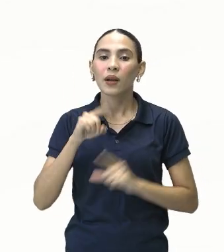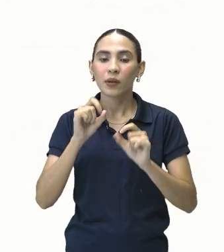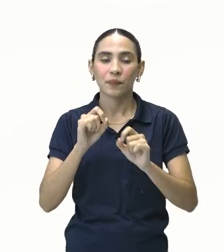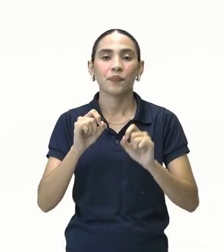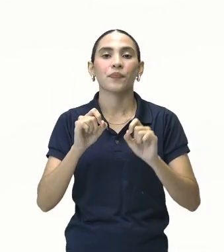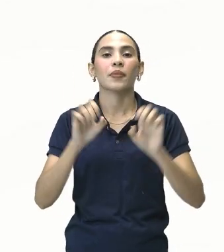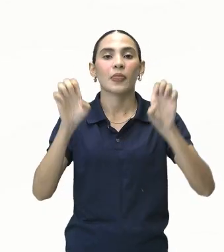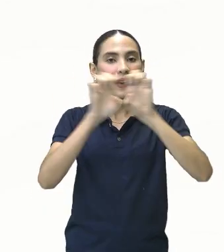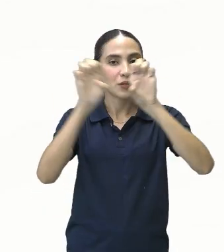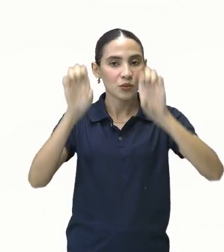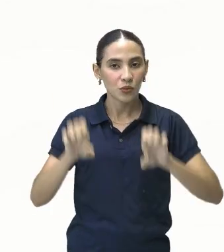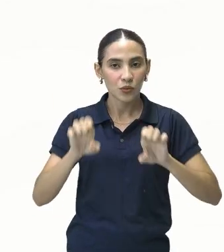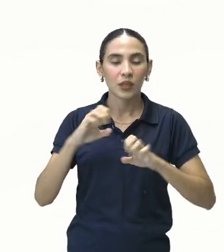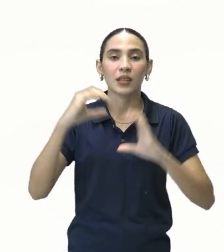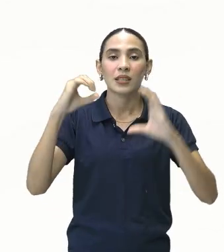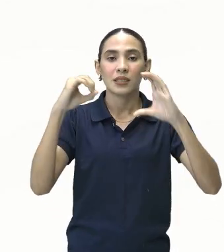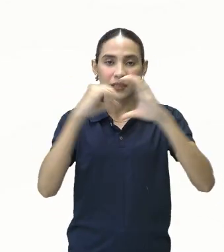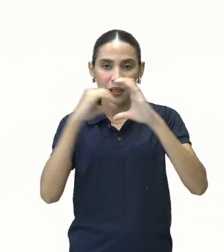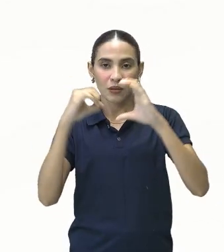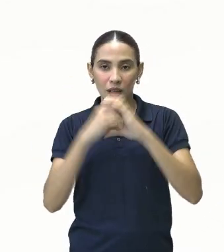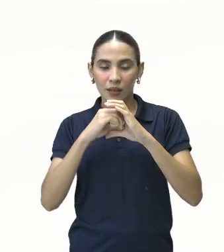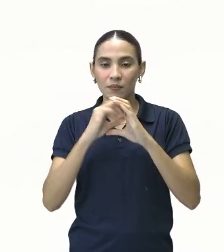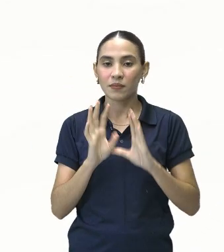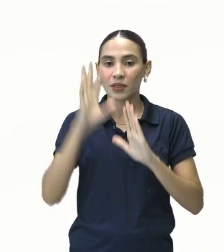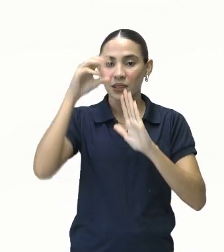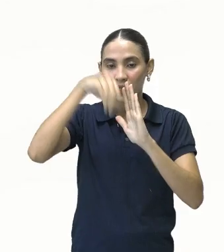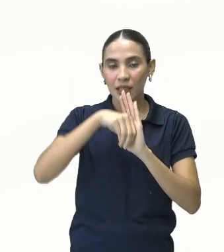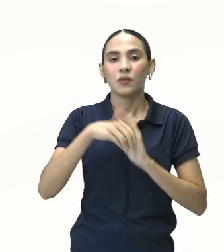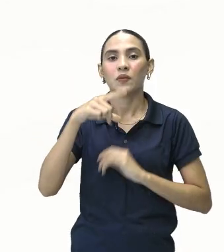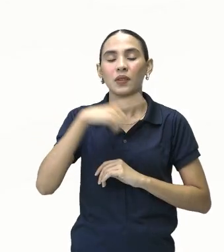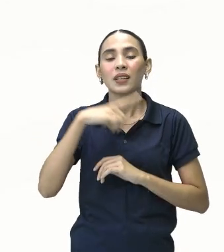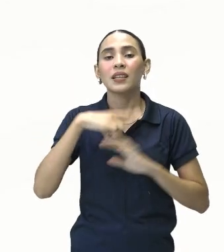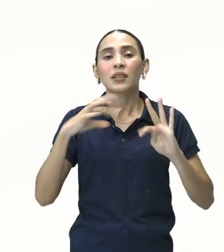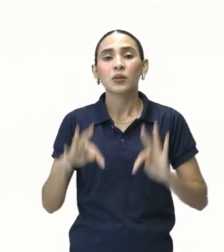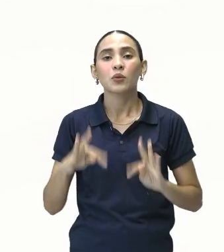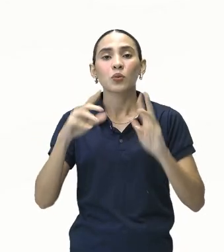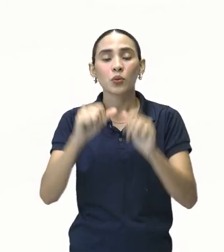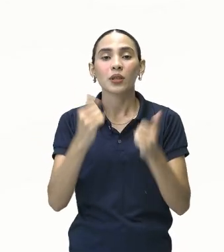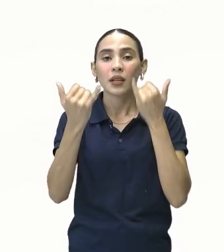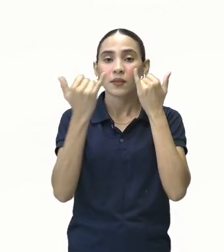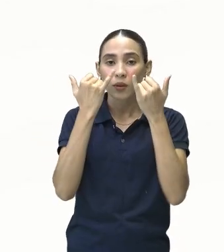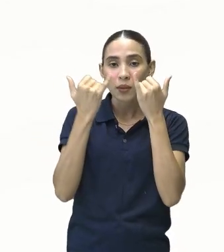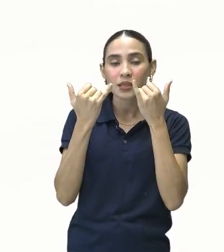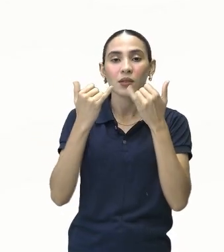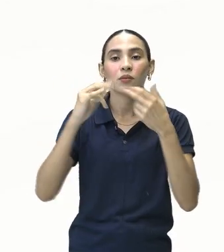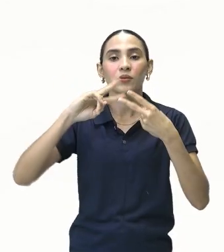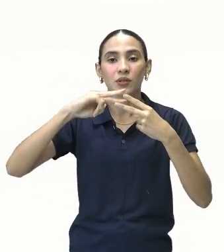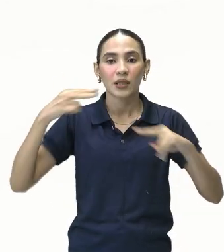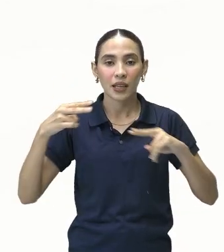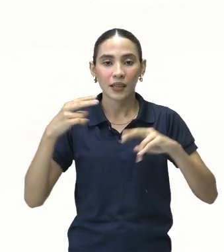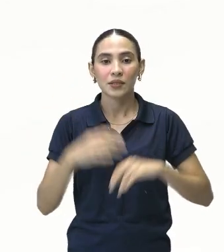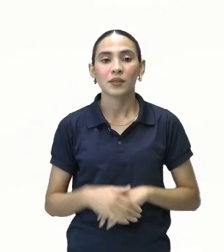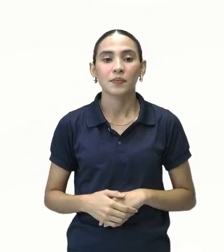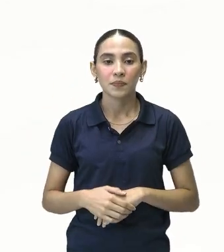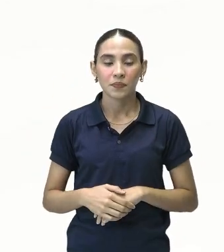a estrutura celular que comporta toda a informação genética que